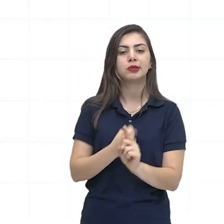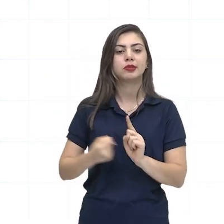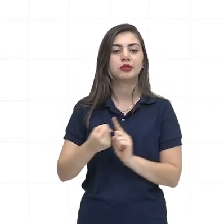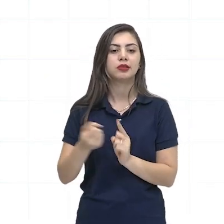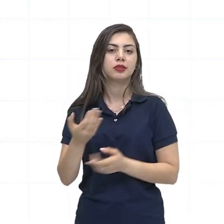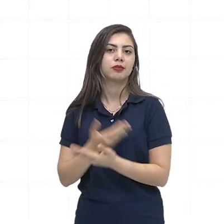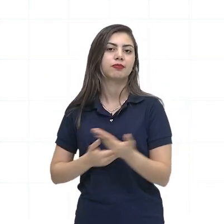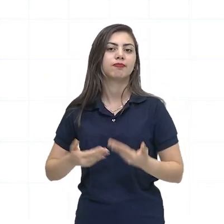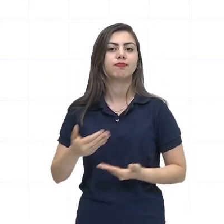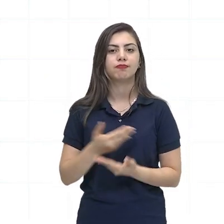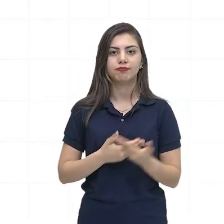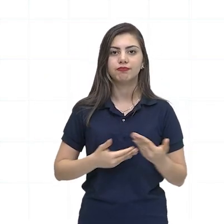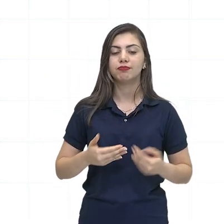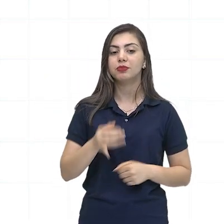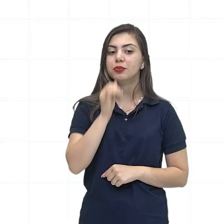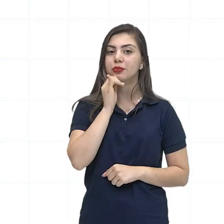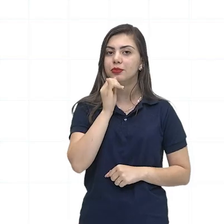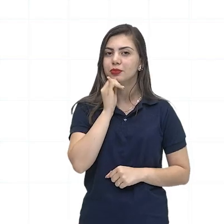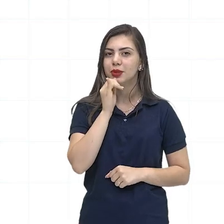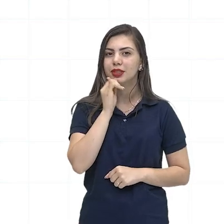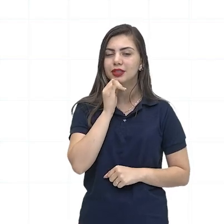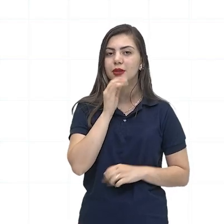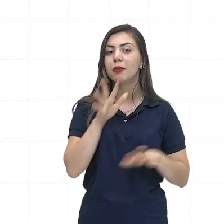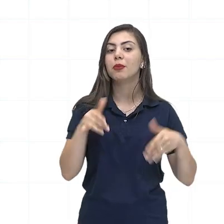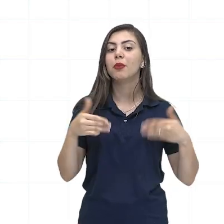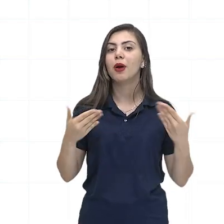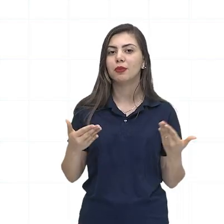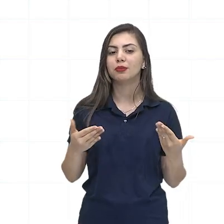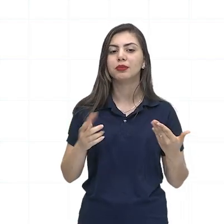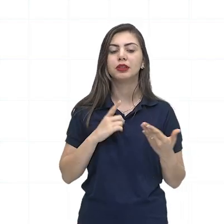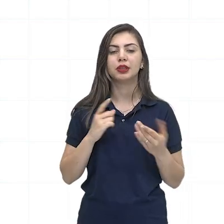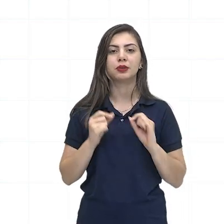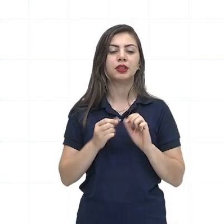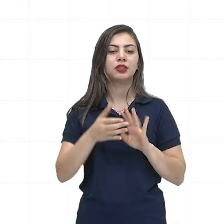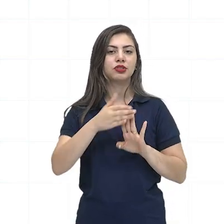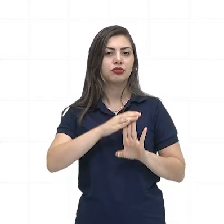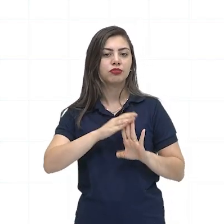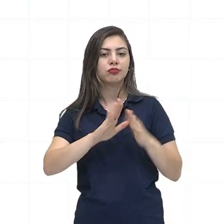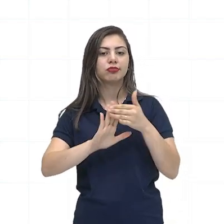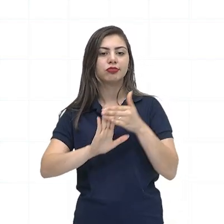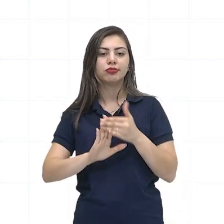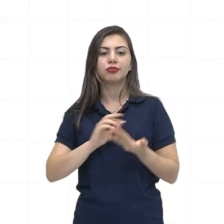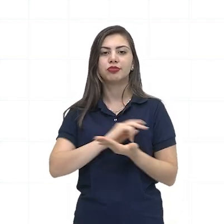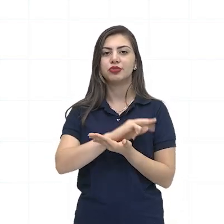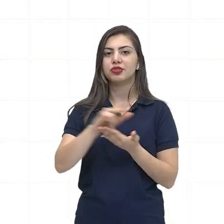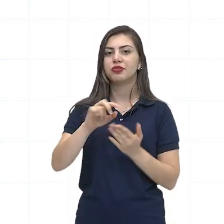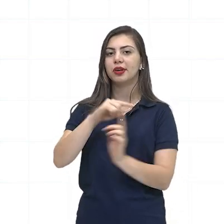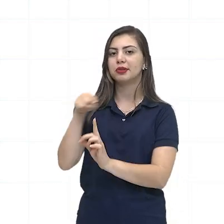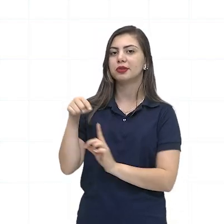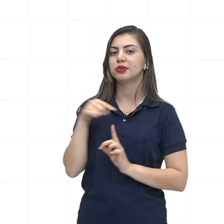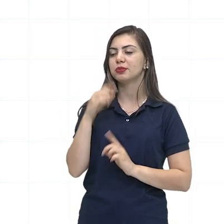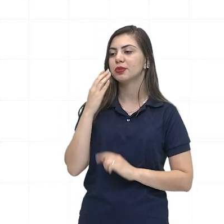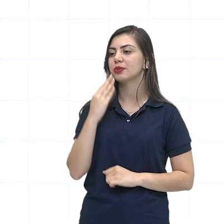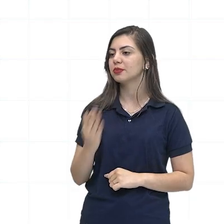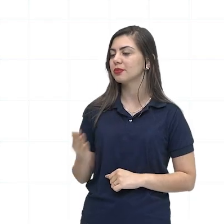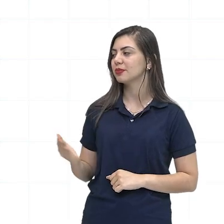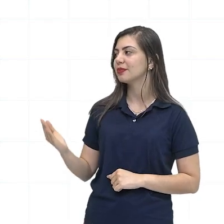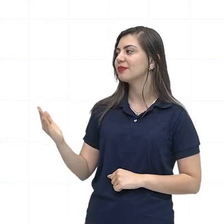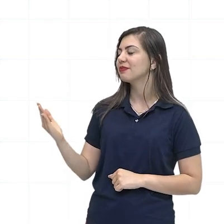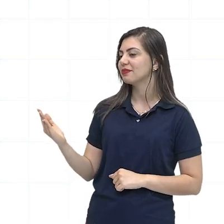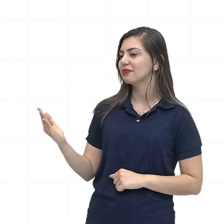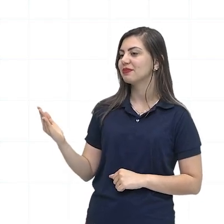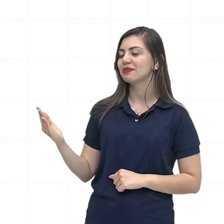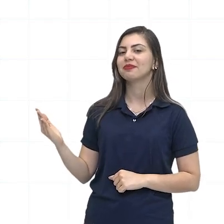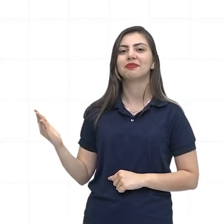e sociais do praticante. Como exemplo, eu trouxe para vocês a ginástica laboral, a ginástica de academia,